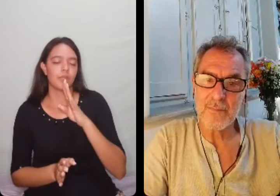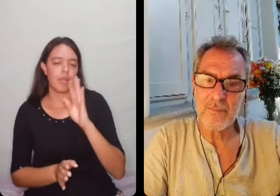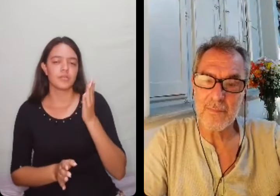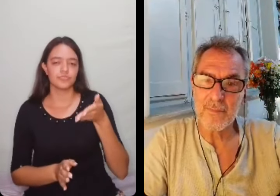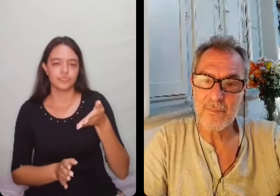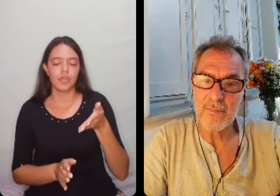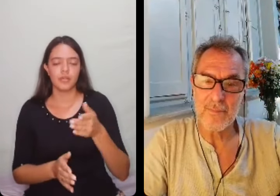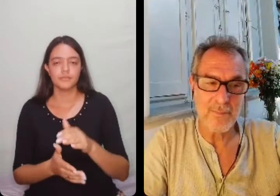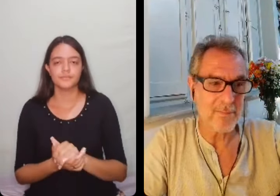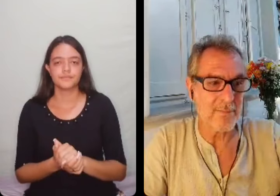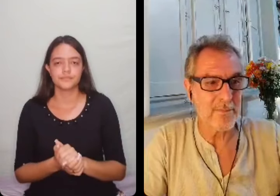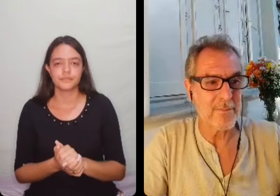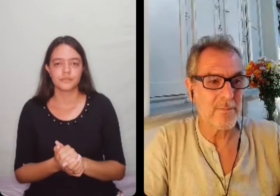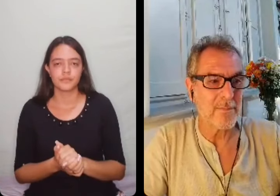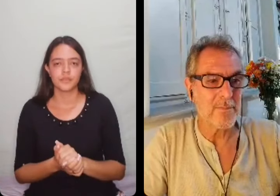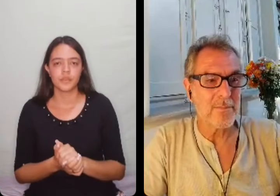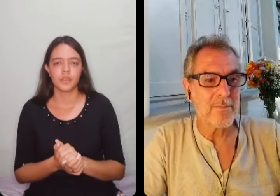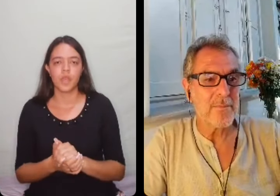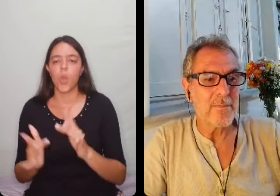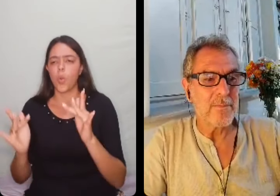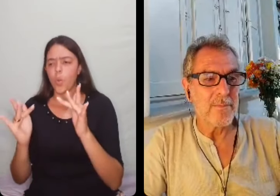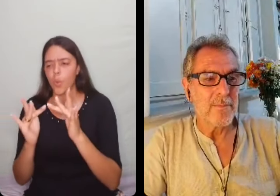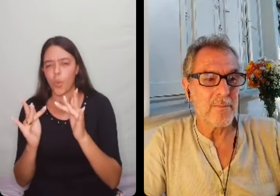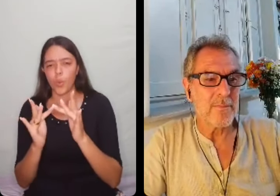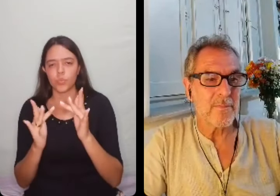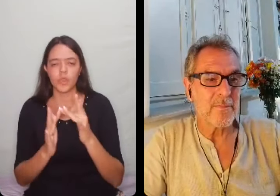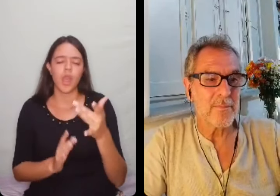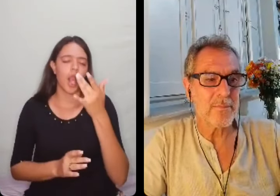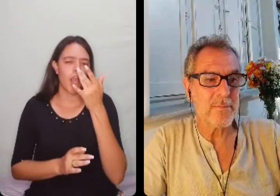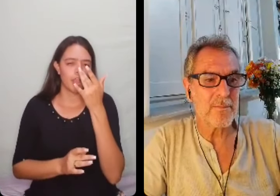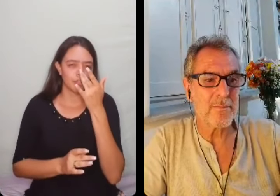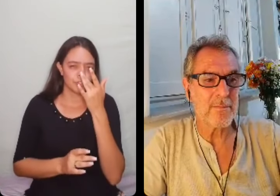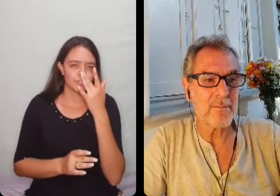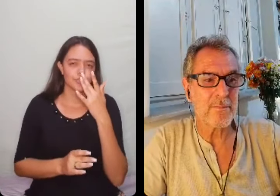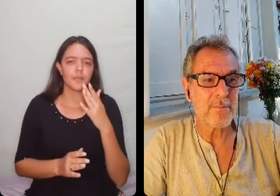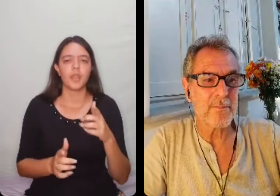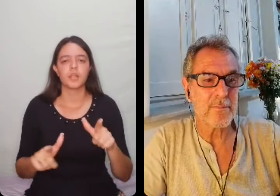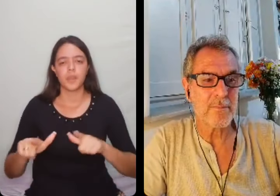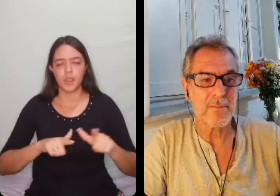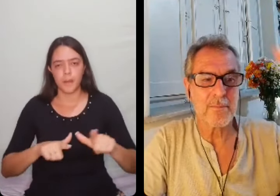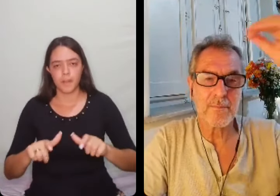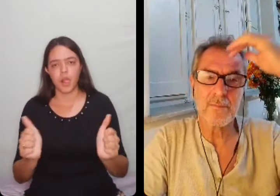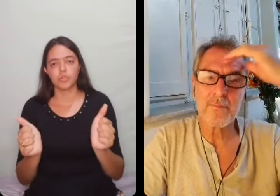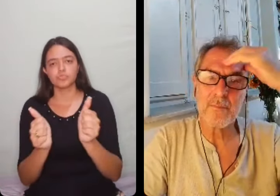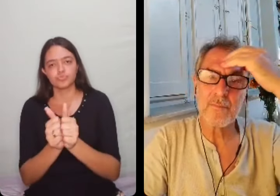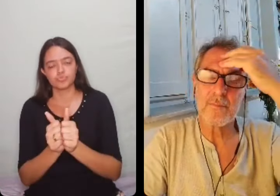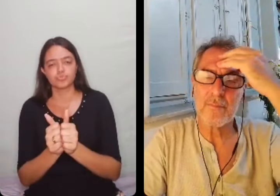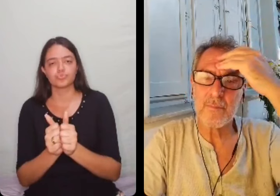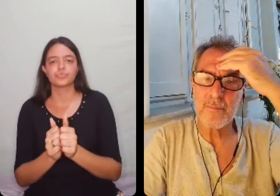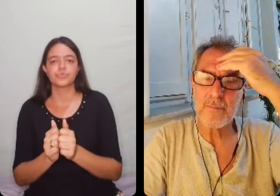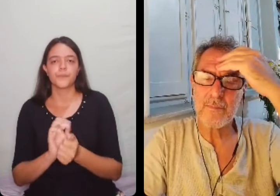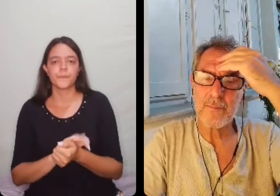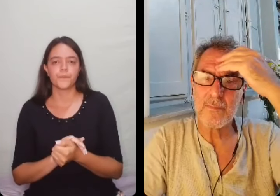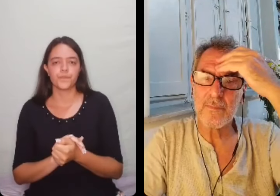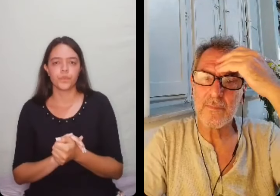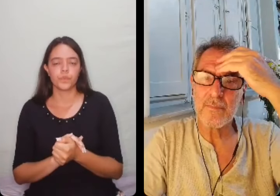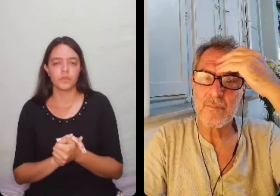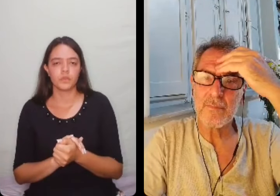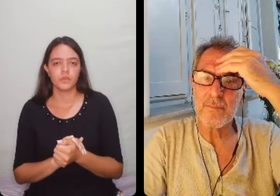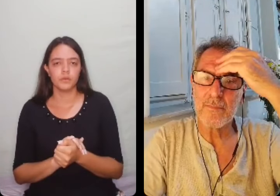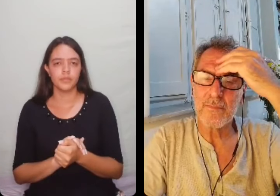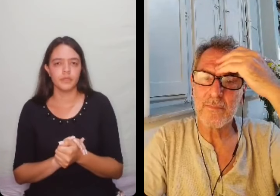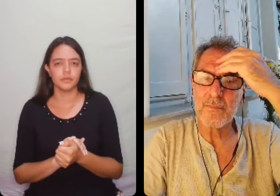tem aí uma intimidade, né? Para fazer esses contornos, né? Do distanciamento. E aí eu queria